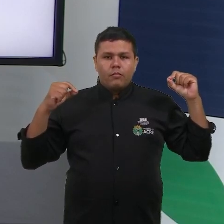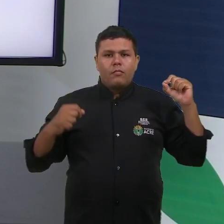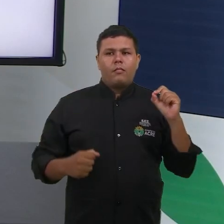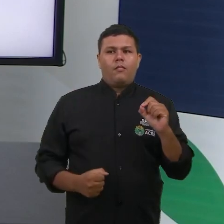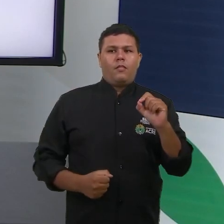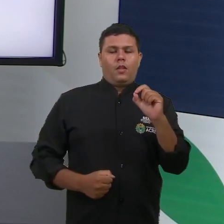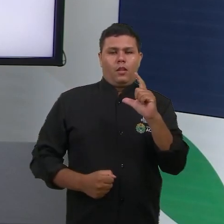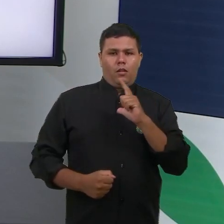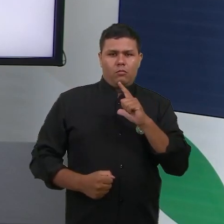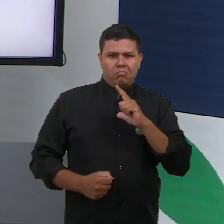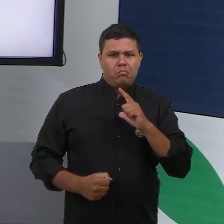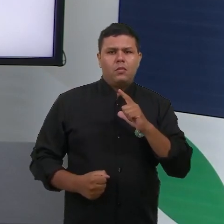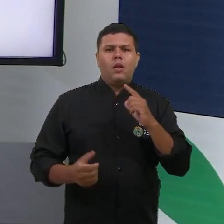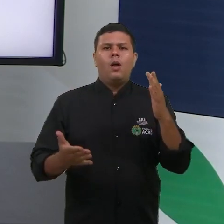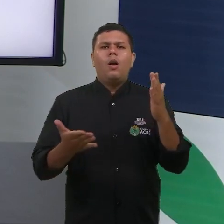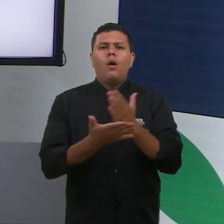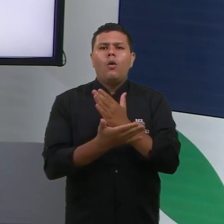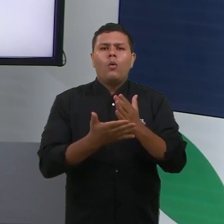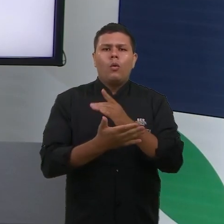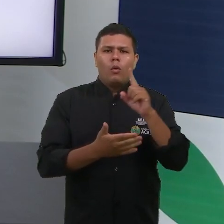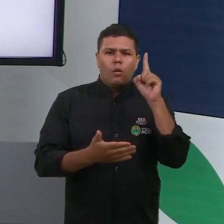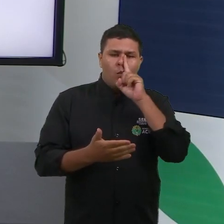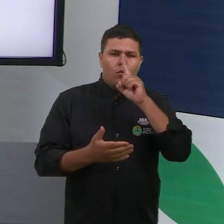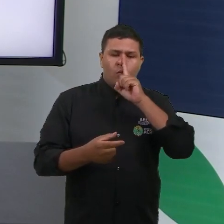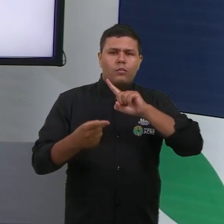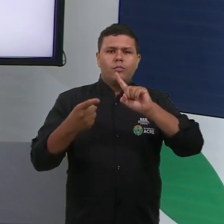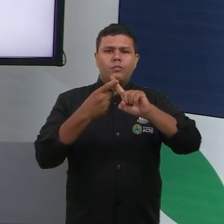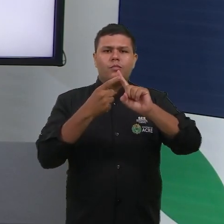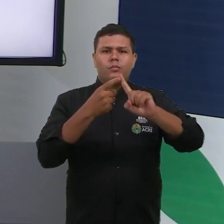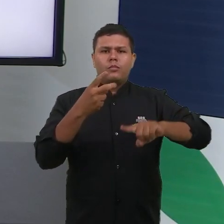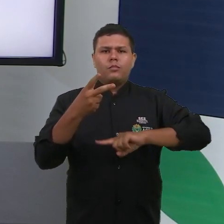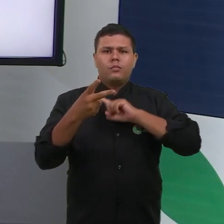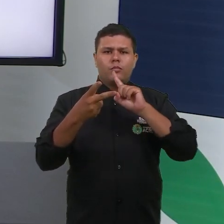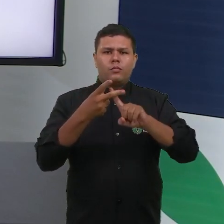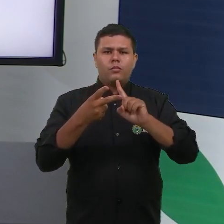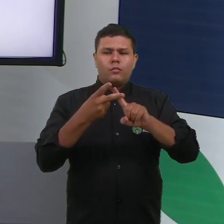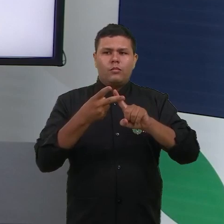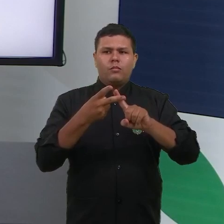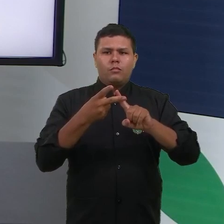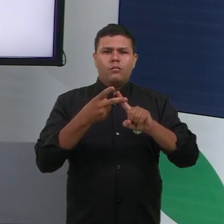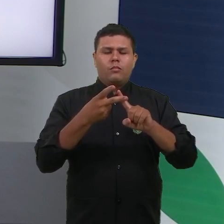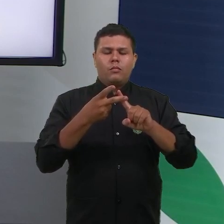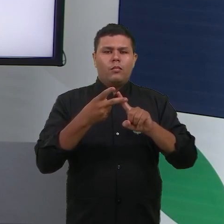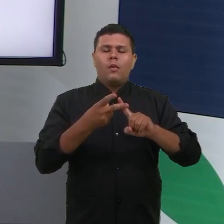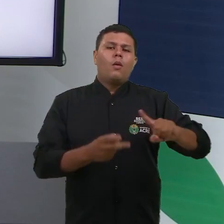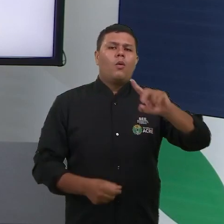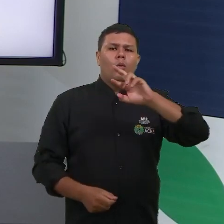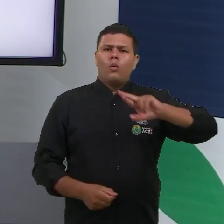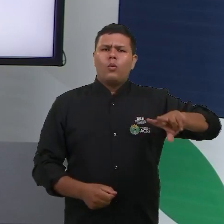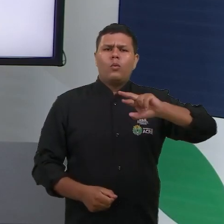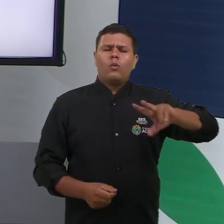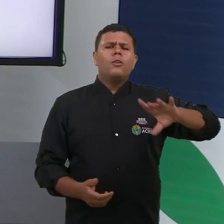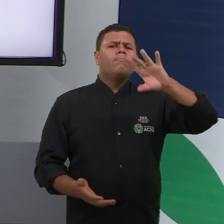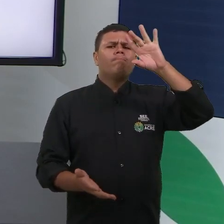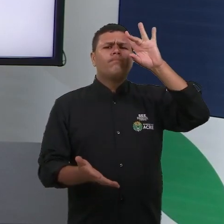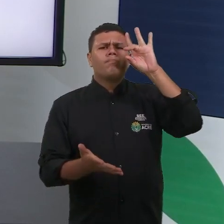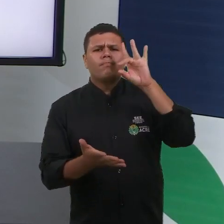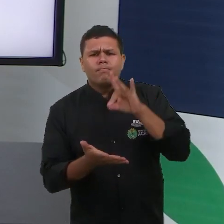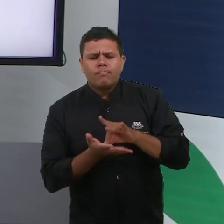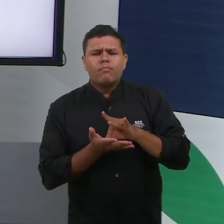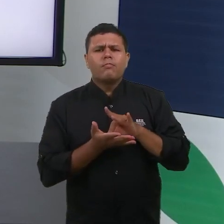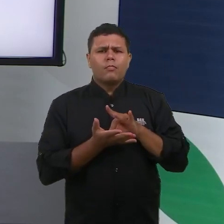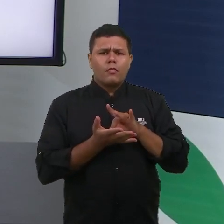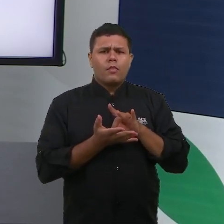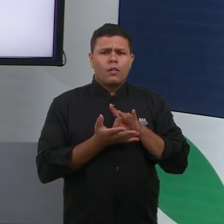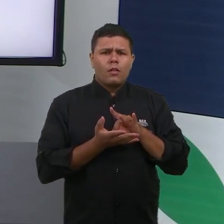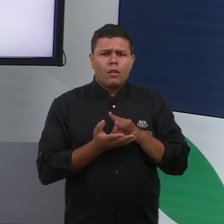pontos falhos nessas duas leis. Por quê? Uso e desuso, ela não é considerada verdade, pois